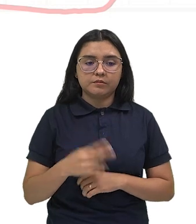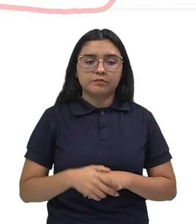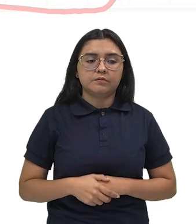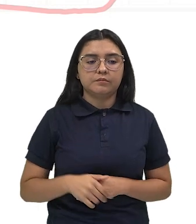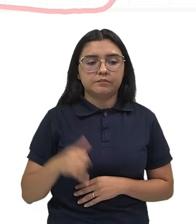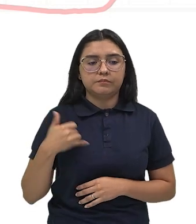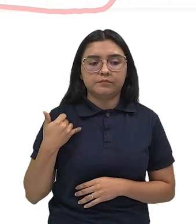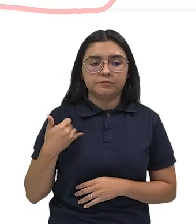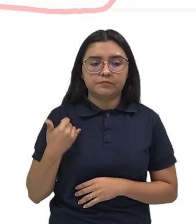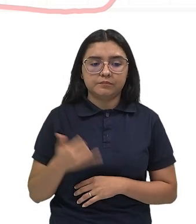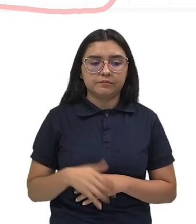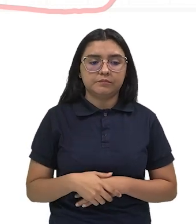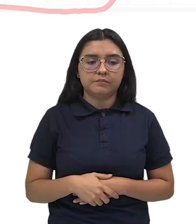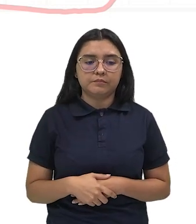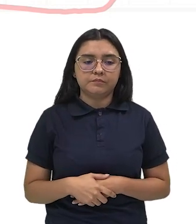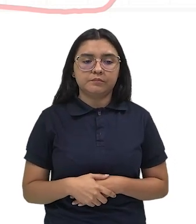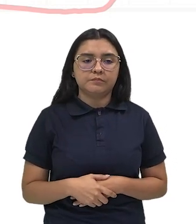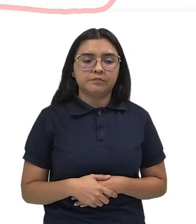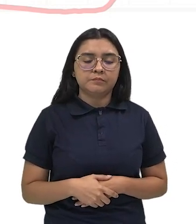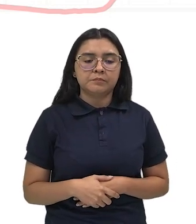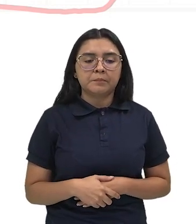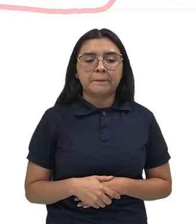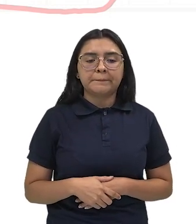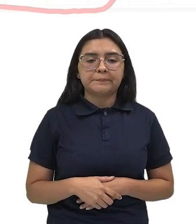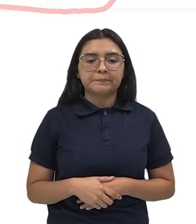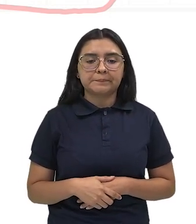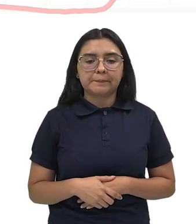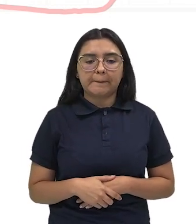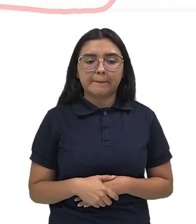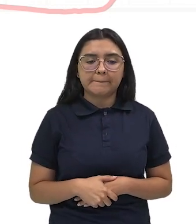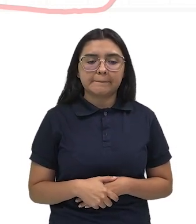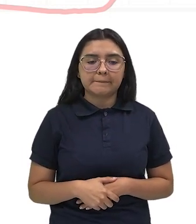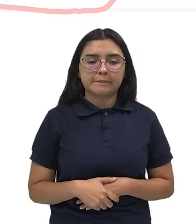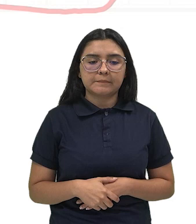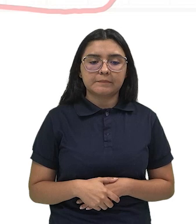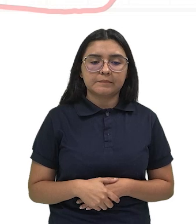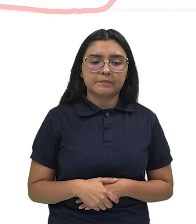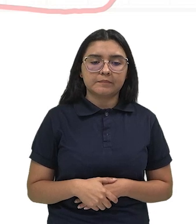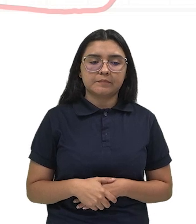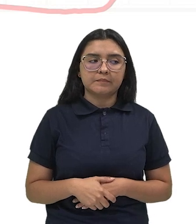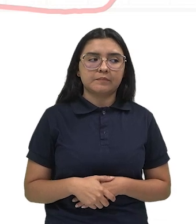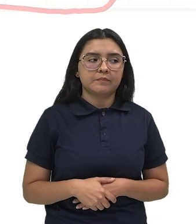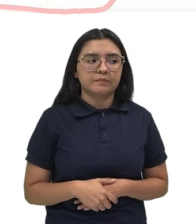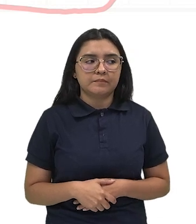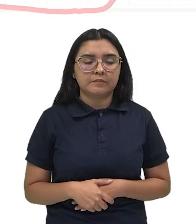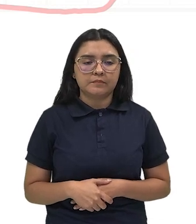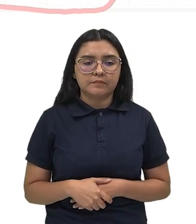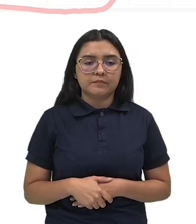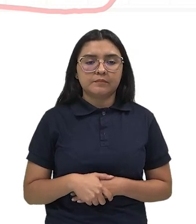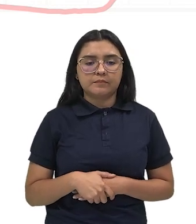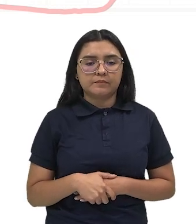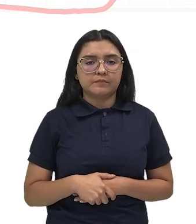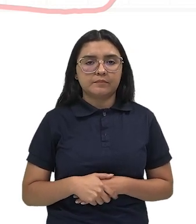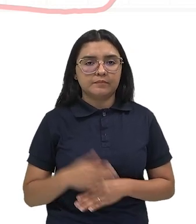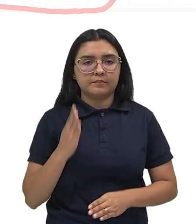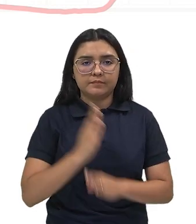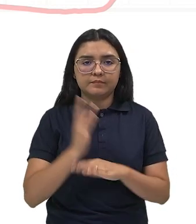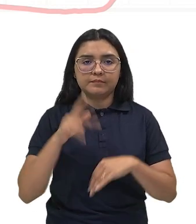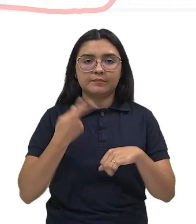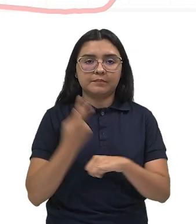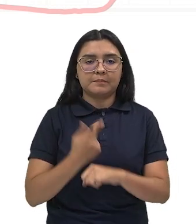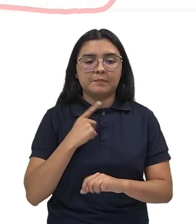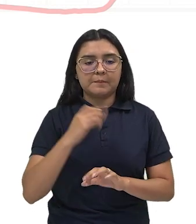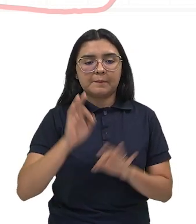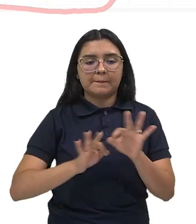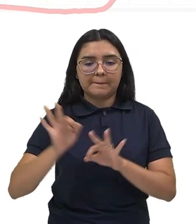32 anos, ME, ó. 32 anos é a mediana. Foi descoberto depois da organização. Por isso que é importante